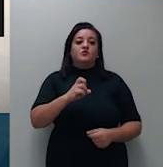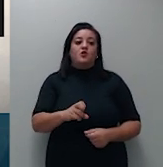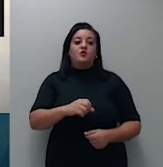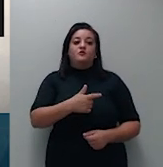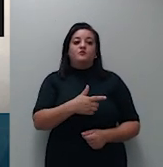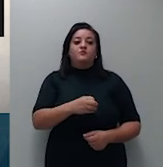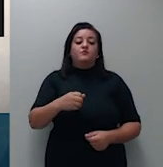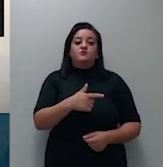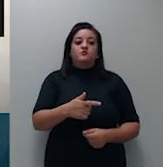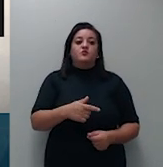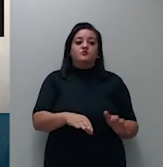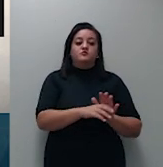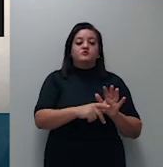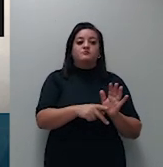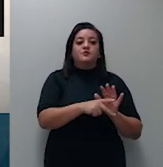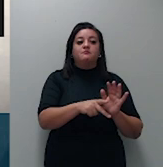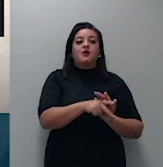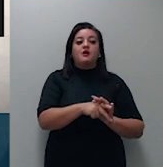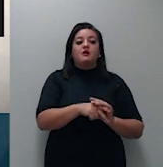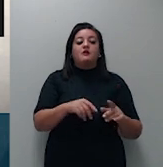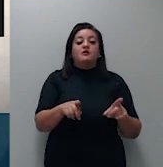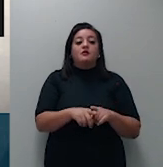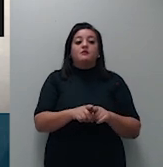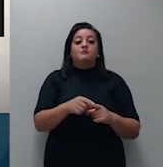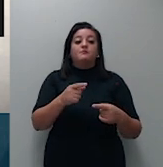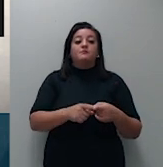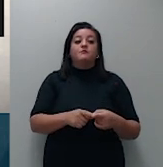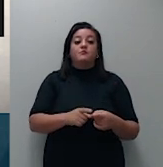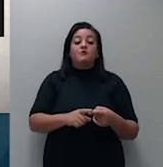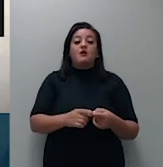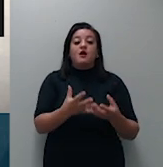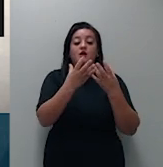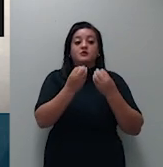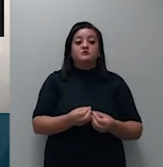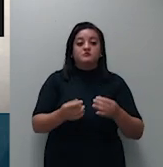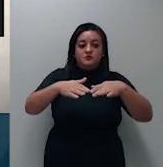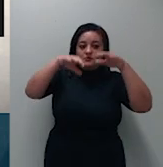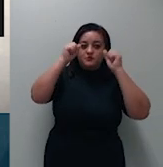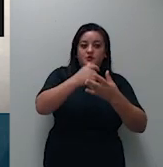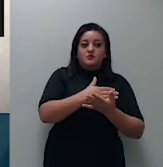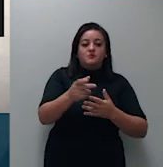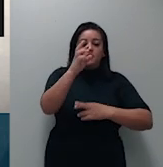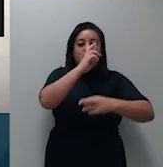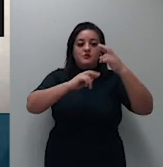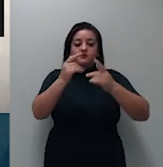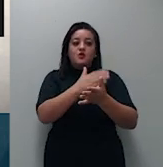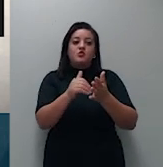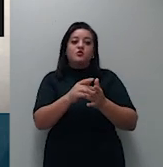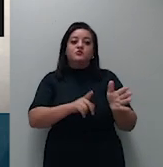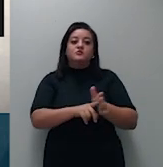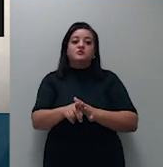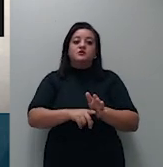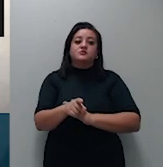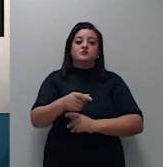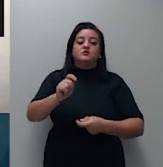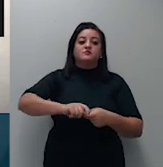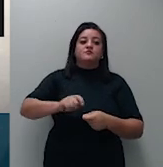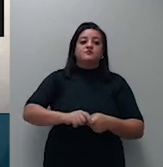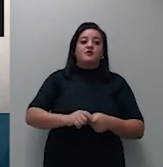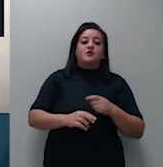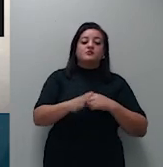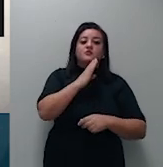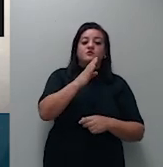489 e 1022 do Código de Processo que o tribunal de origem examinou todas as questões